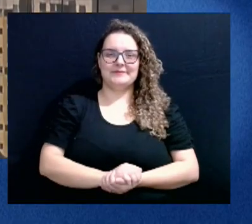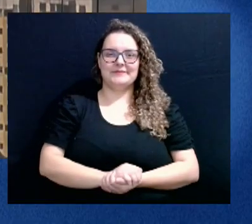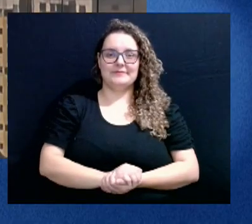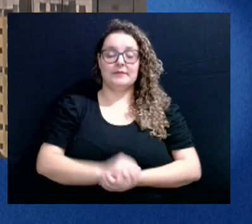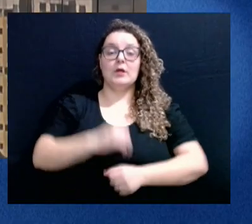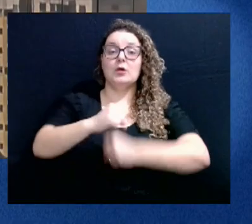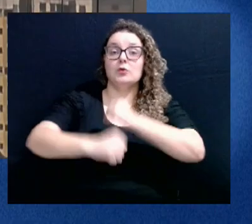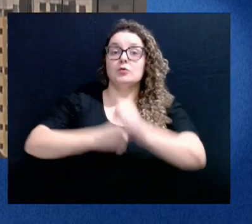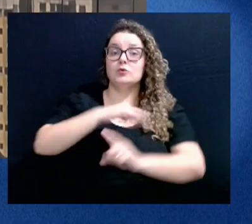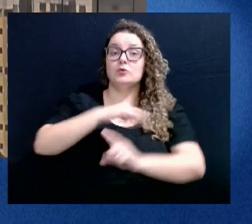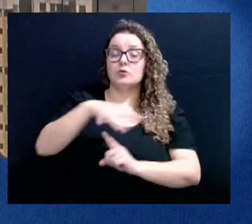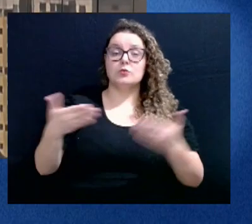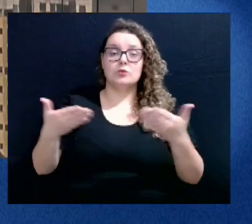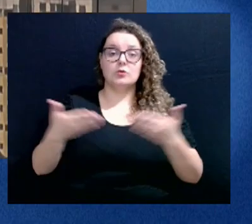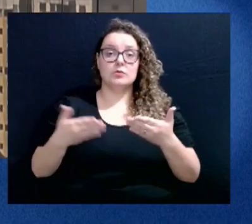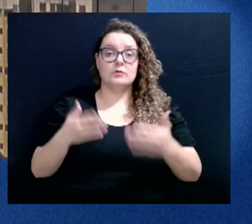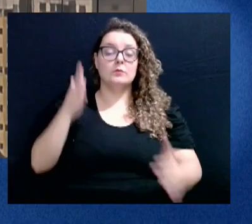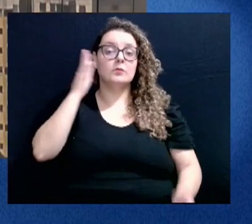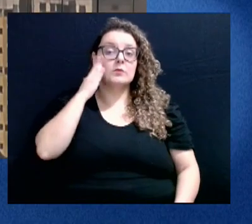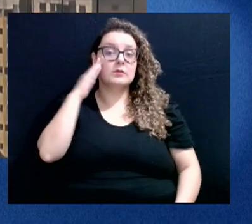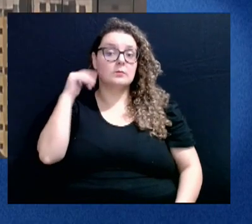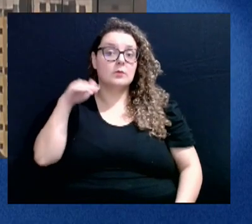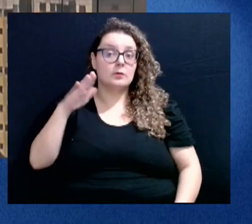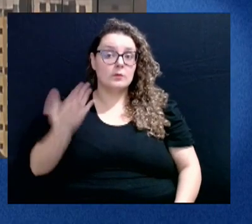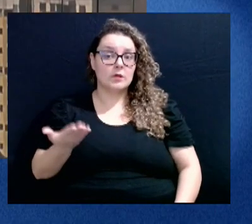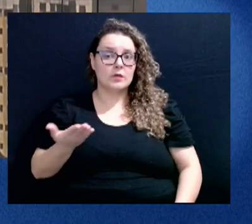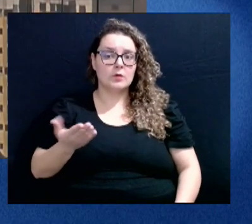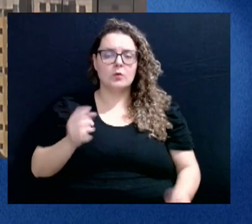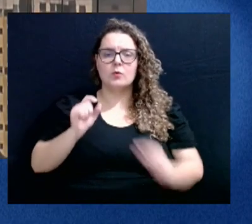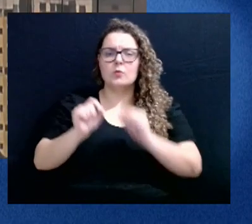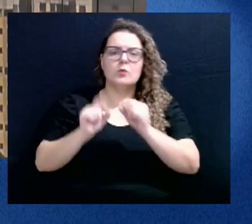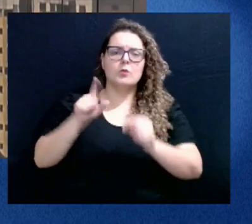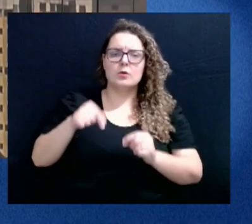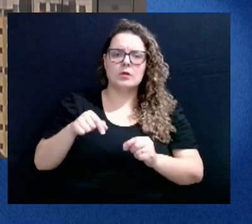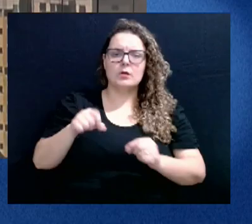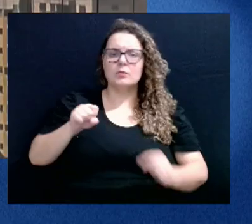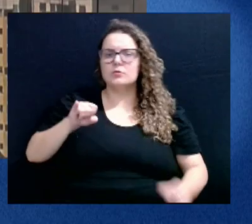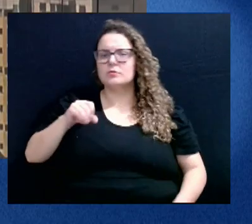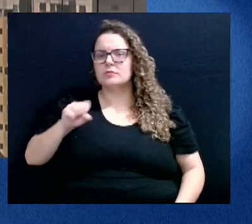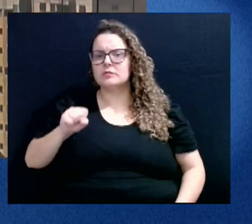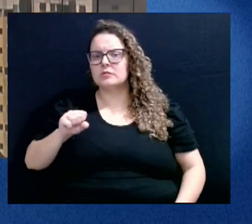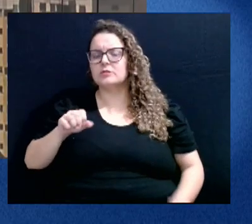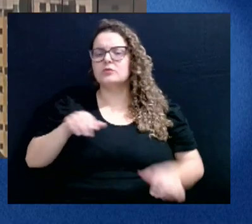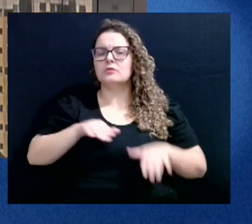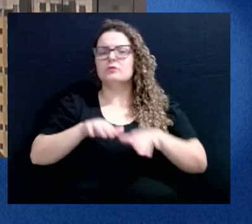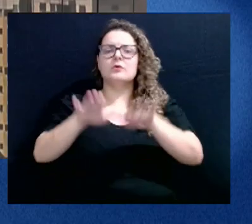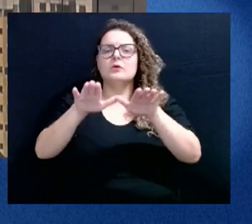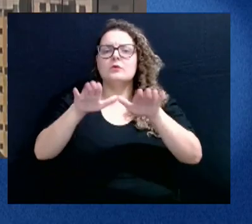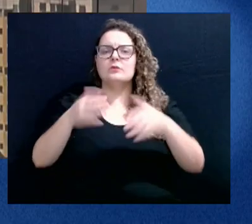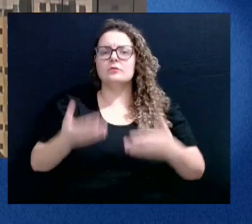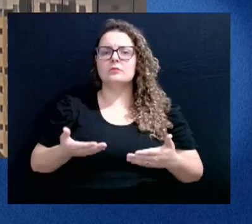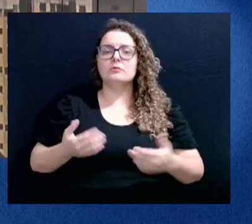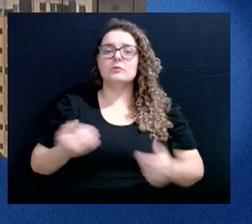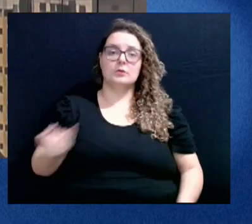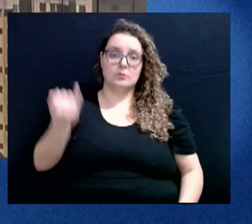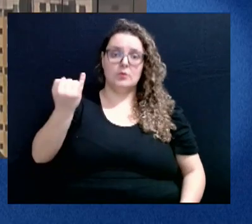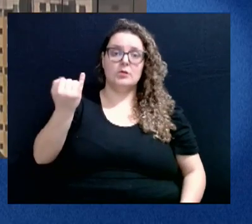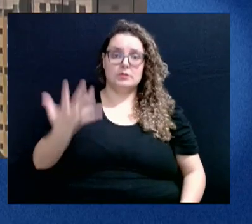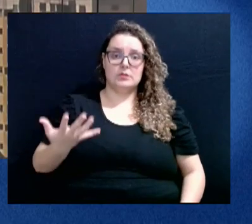de hoje, vamos saber mais sobre o que são os rios voadores e a sua importância para o regime de chuvas do Brasil.